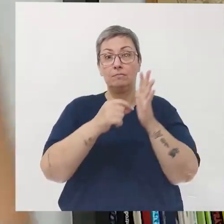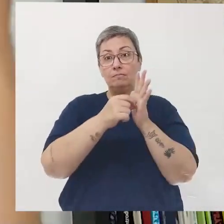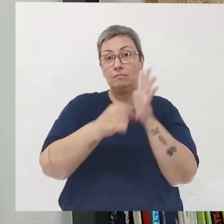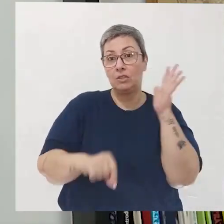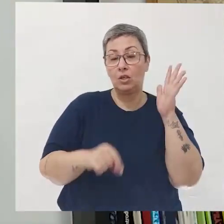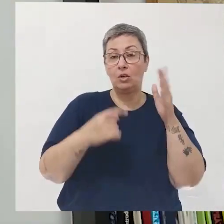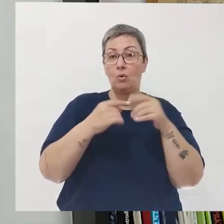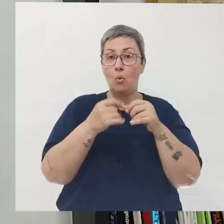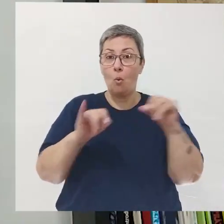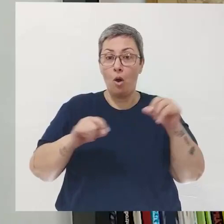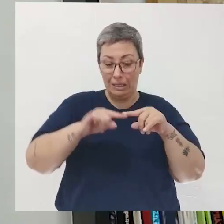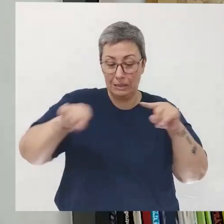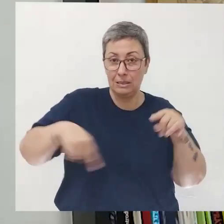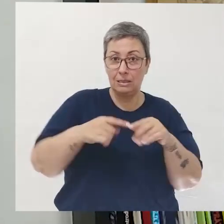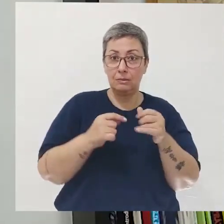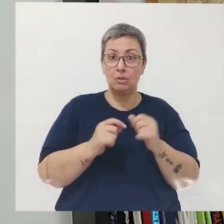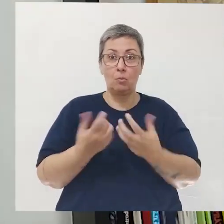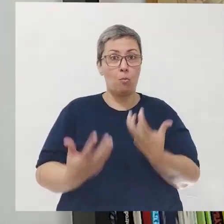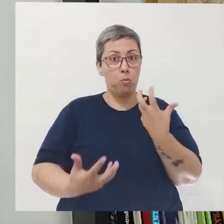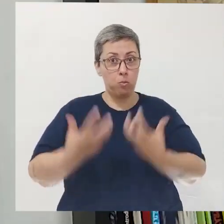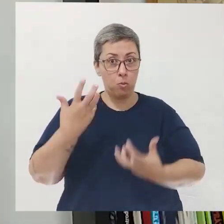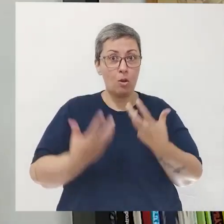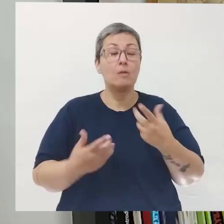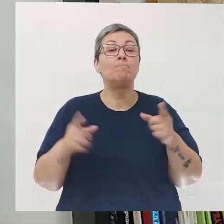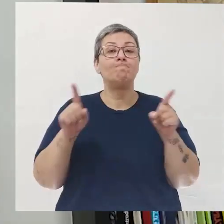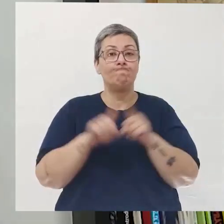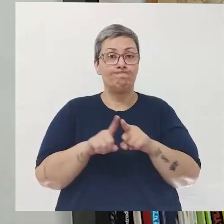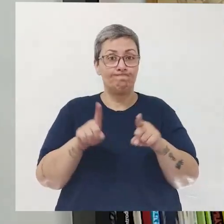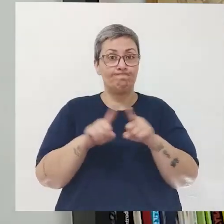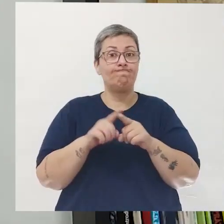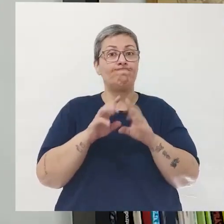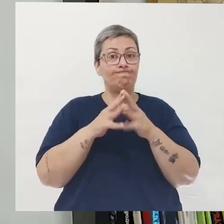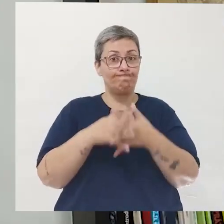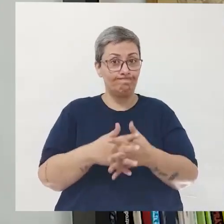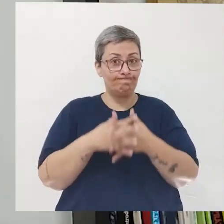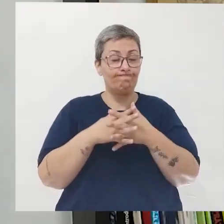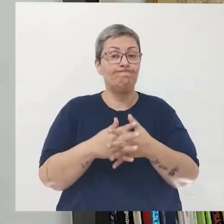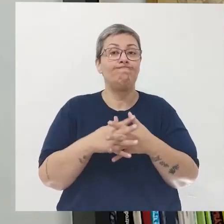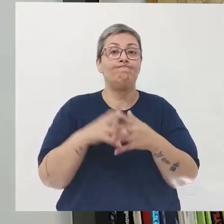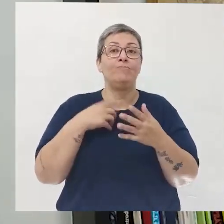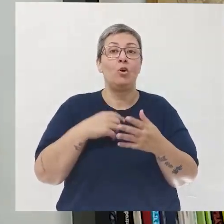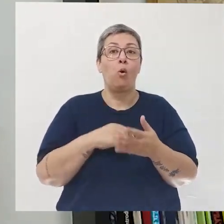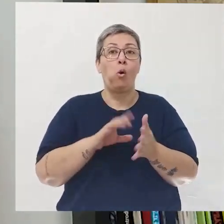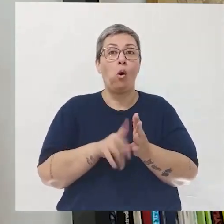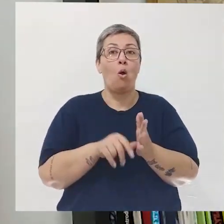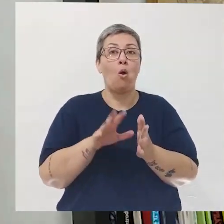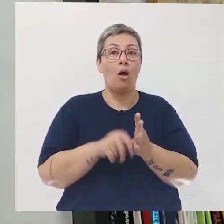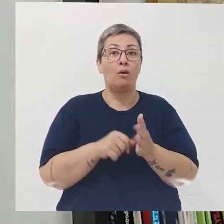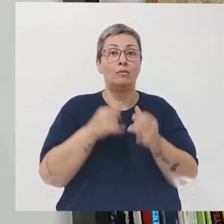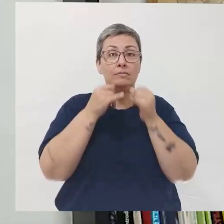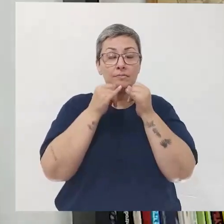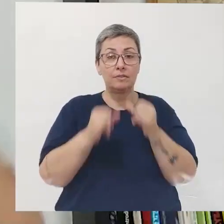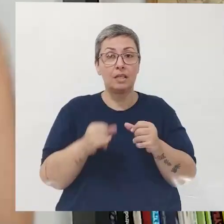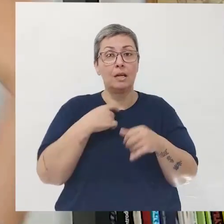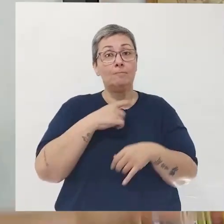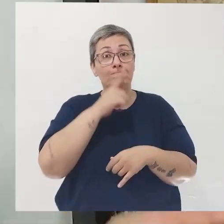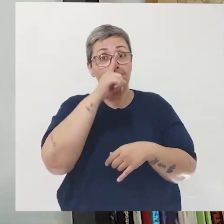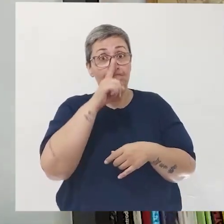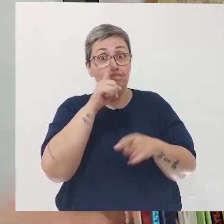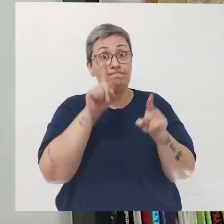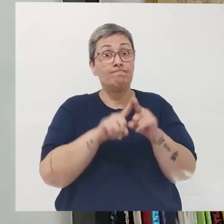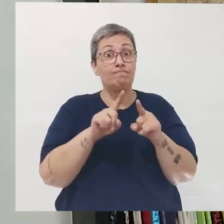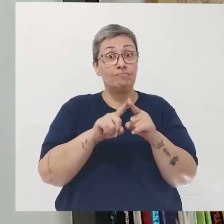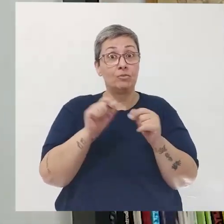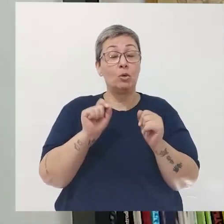cabos, curtos-circuitos e até mesmo incêndios. Complicado, né? O furto de energia, além de